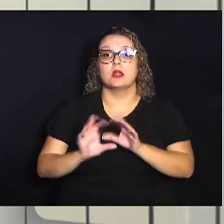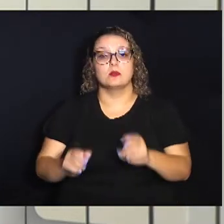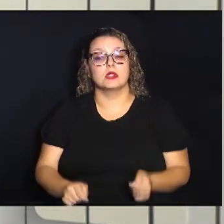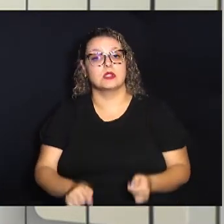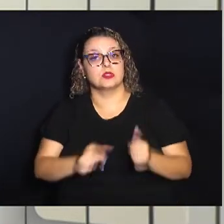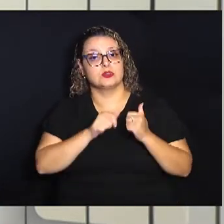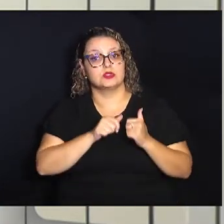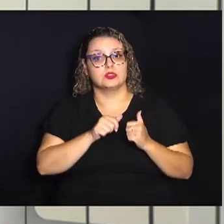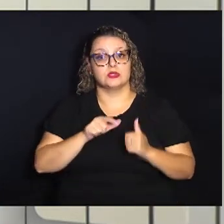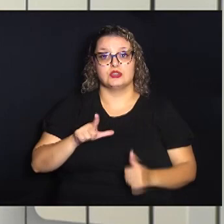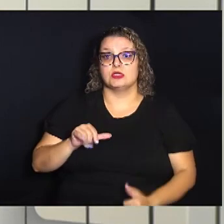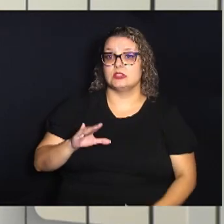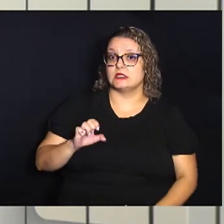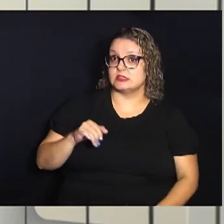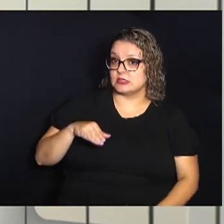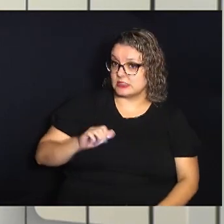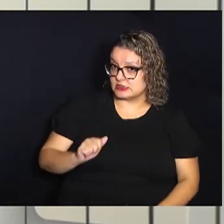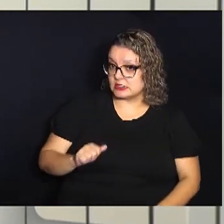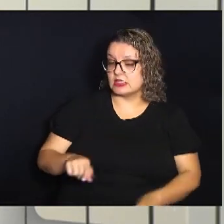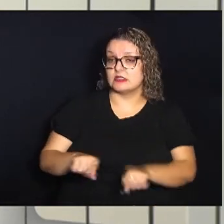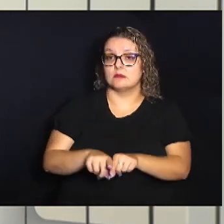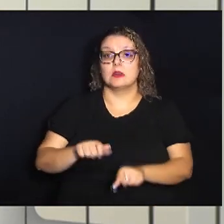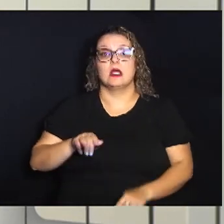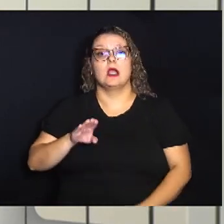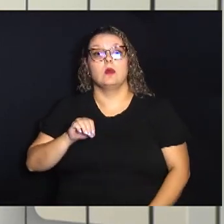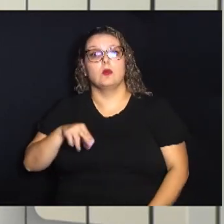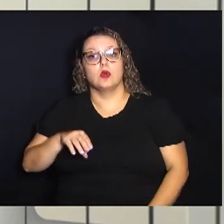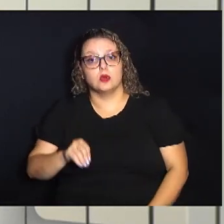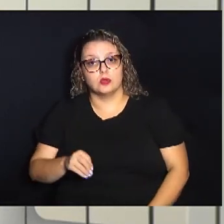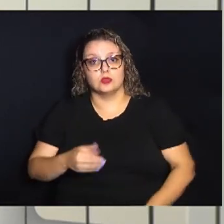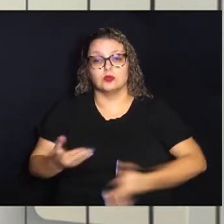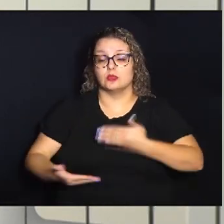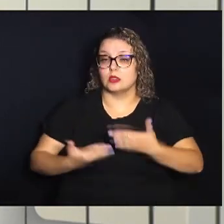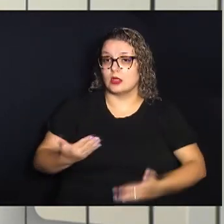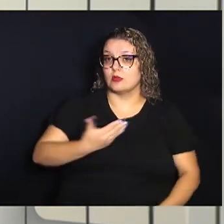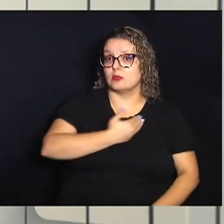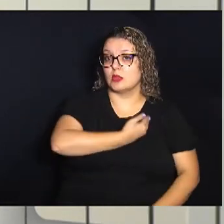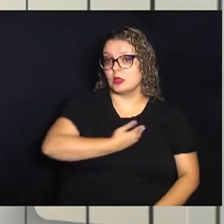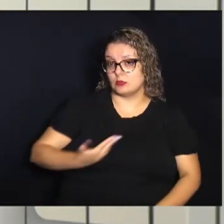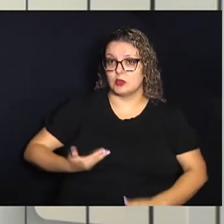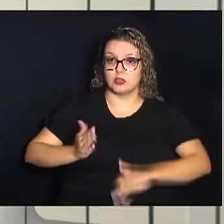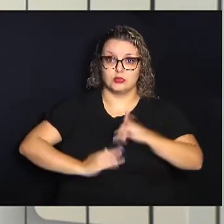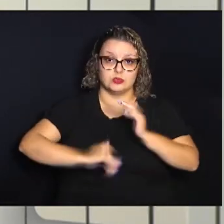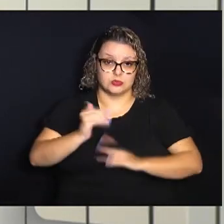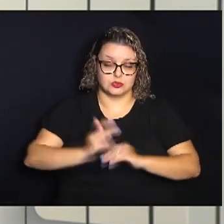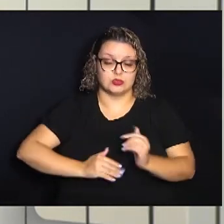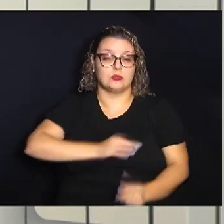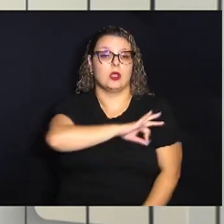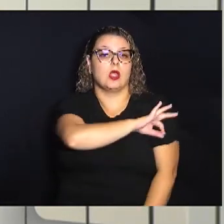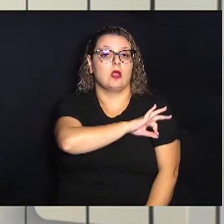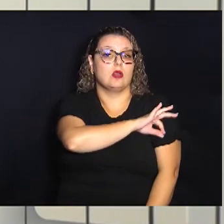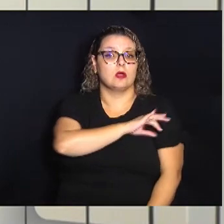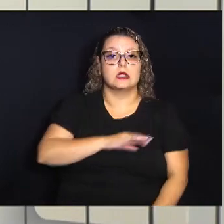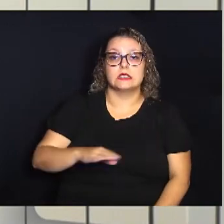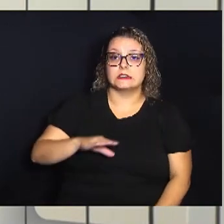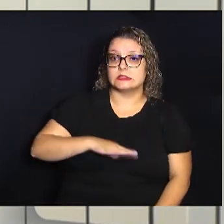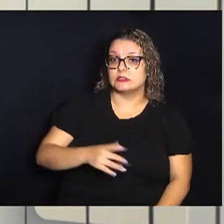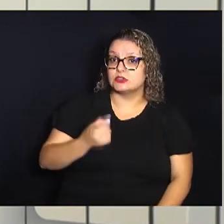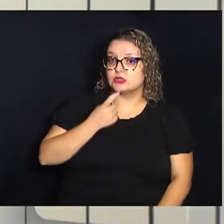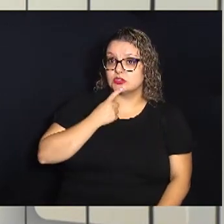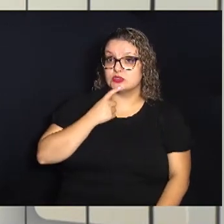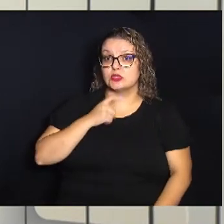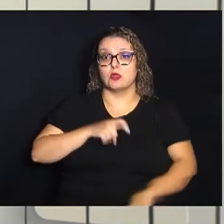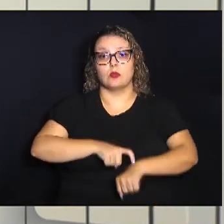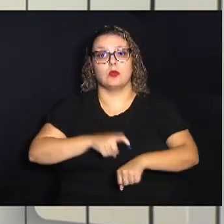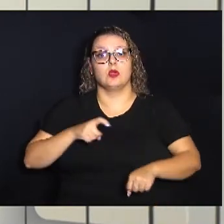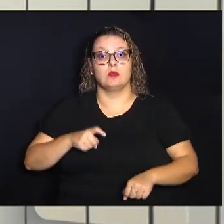de licença e abono às servidoras e empregadas públicas da Prefeitura Municipal de Campinas em situação